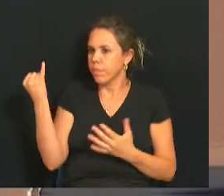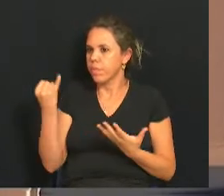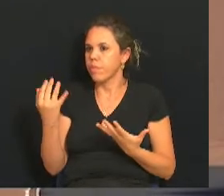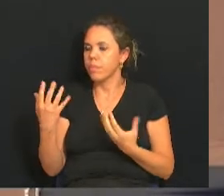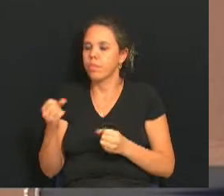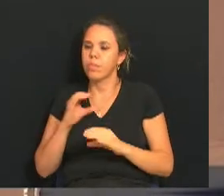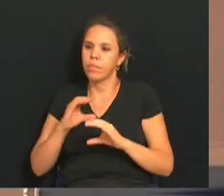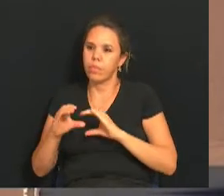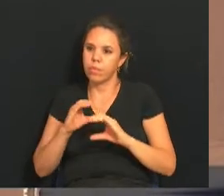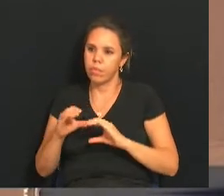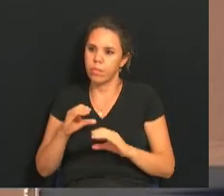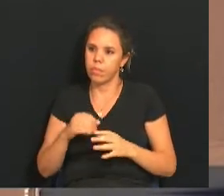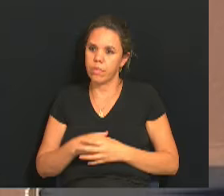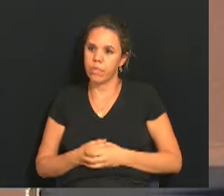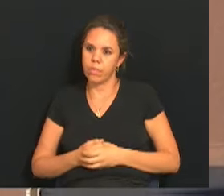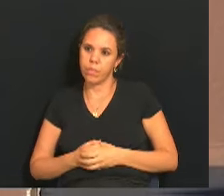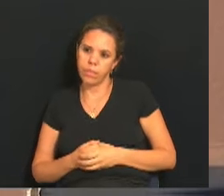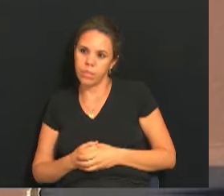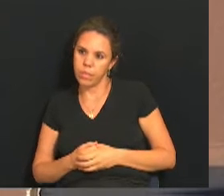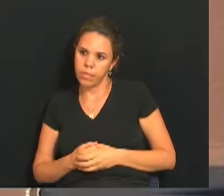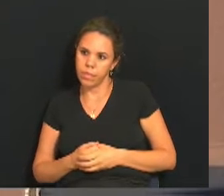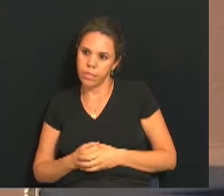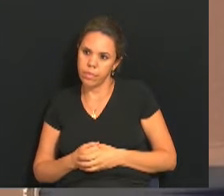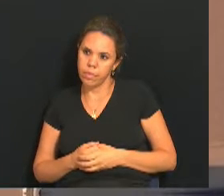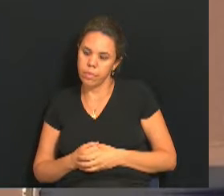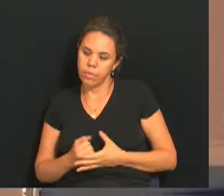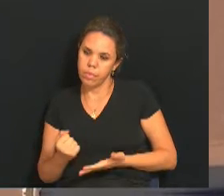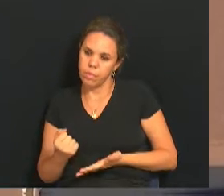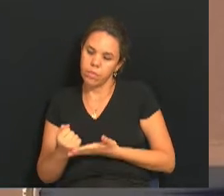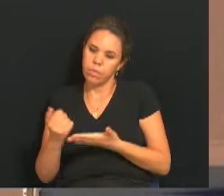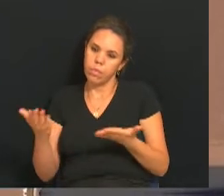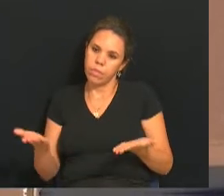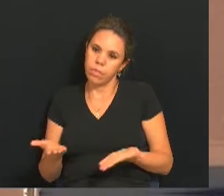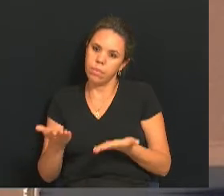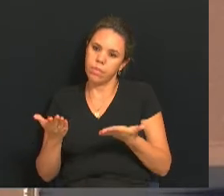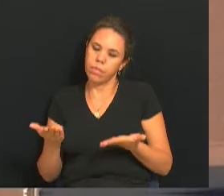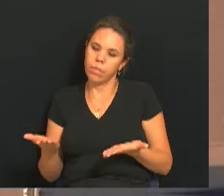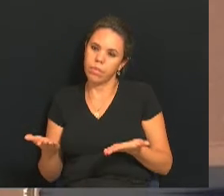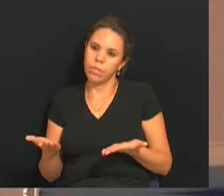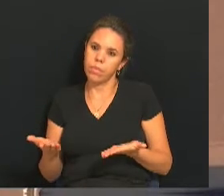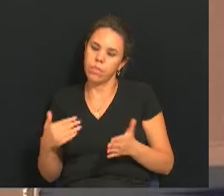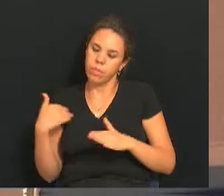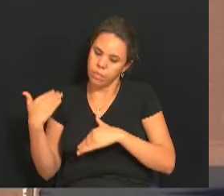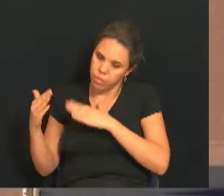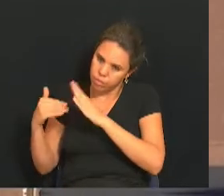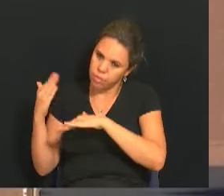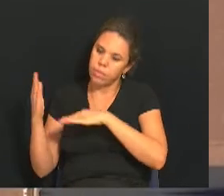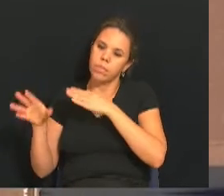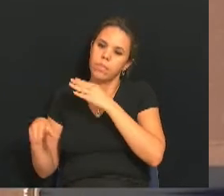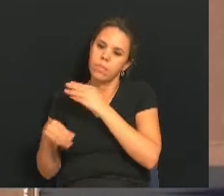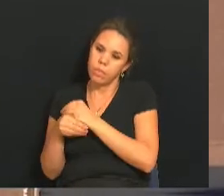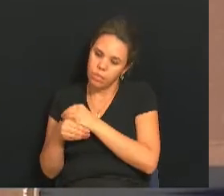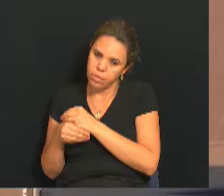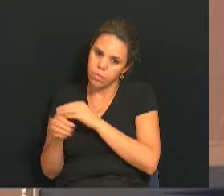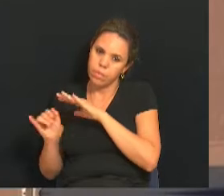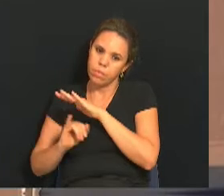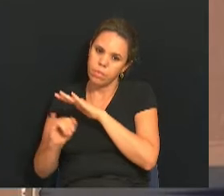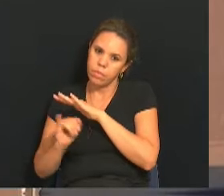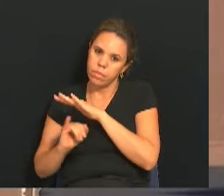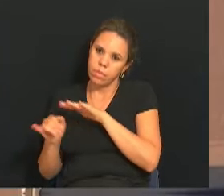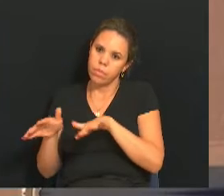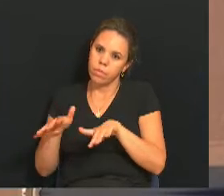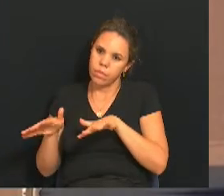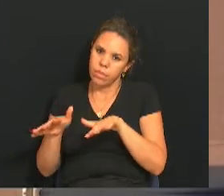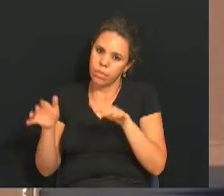professor Marinetti, no sentido de que as contribuições que a gente for construindo junto às entidades, os movimentos,